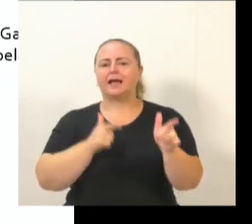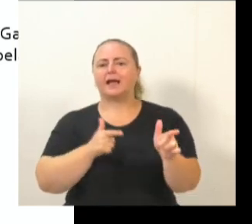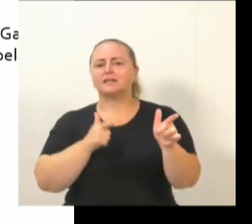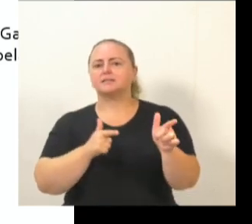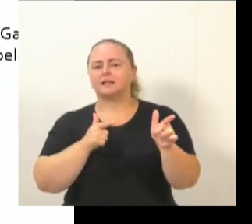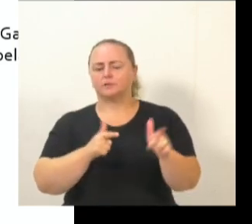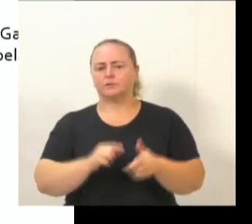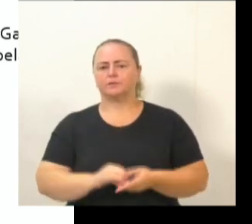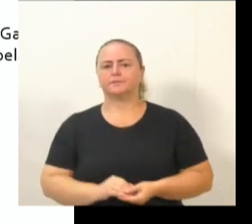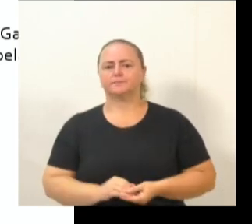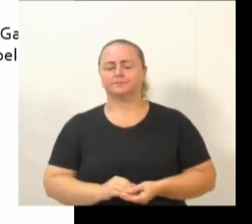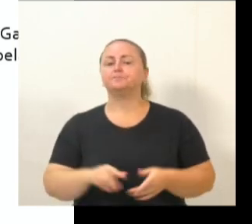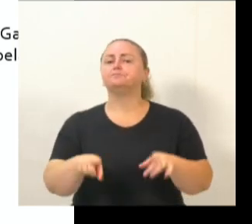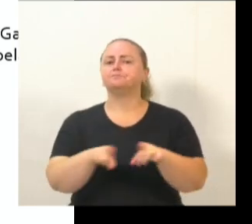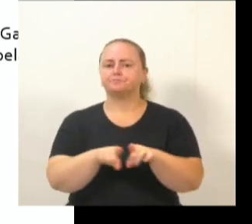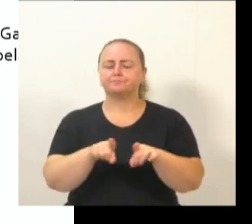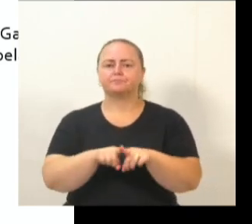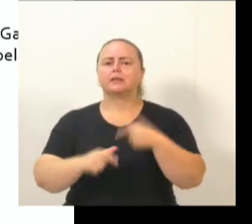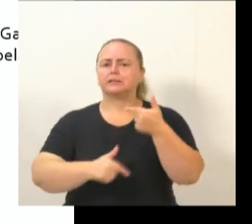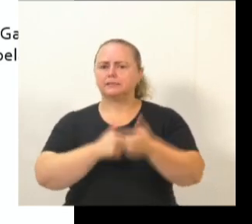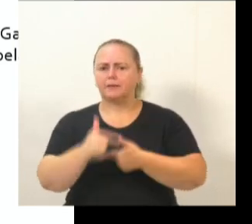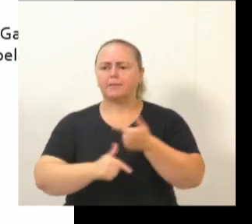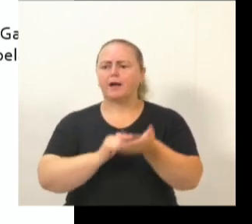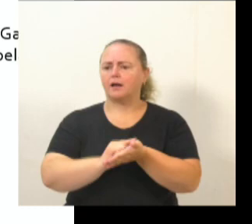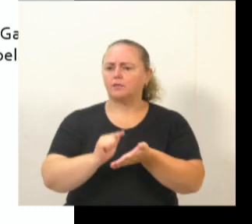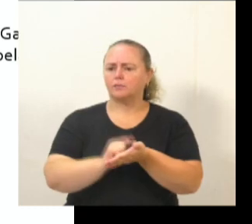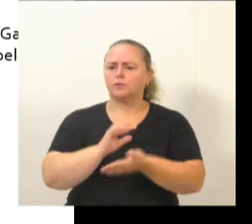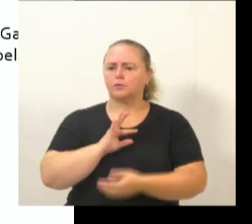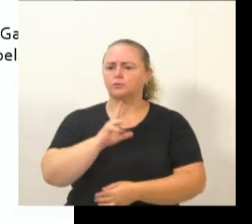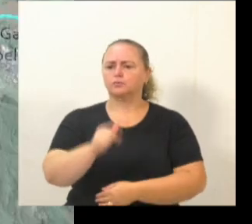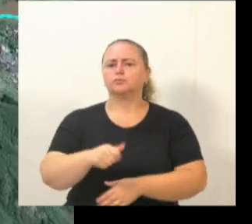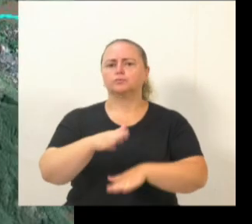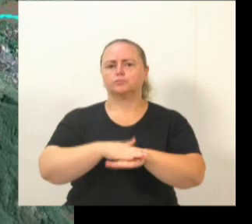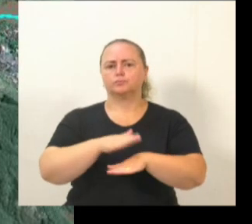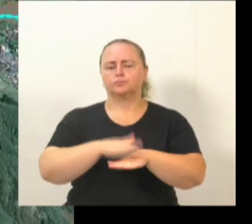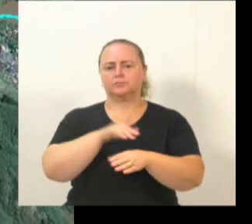o serviço de água e esgotamento sanitário daquela cidade.